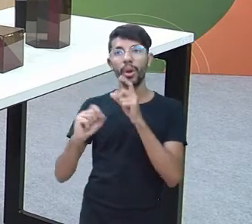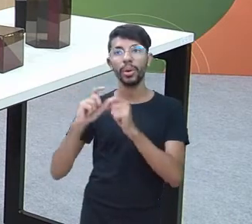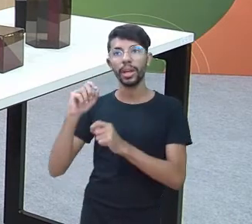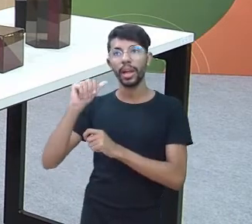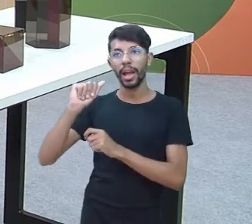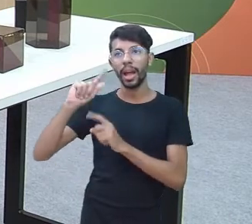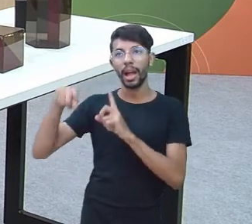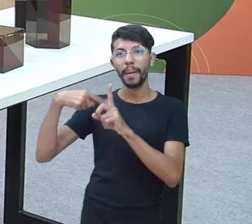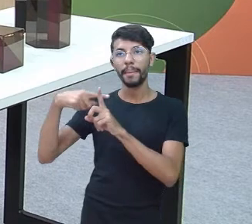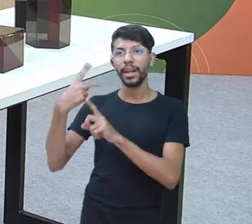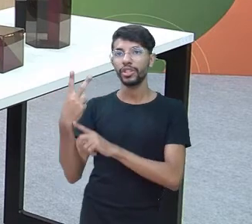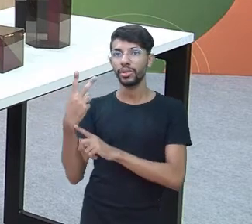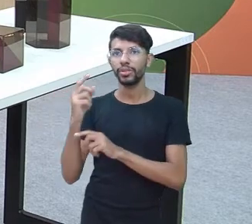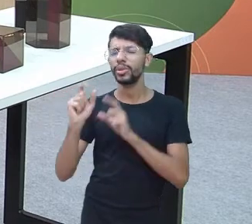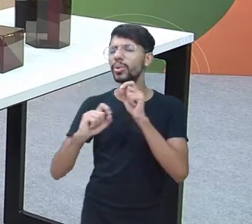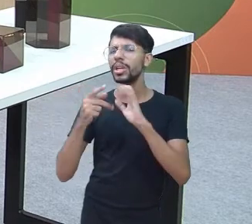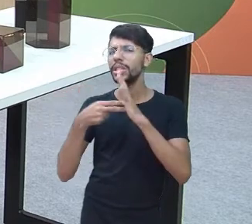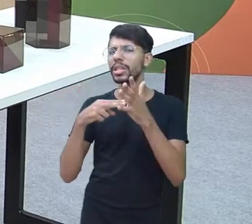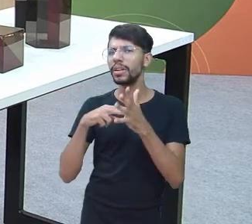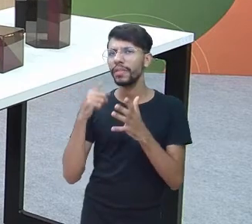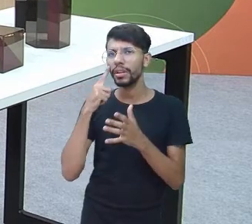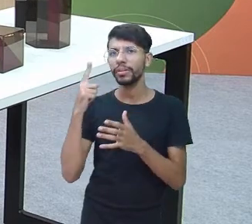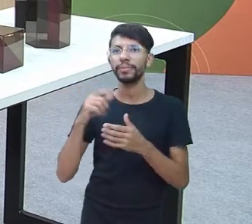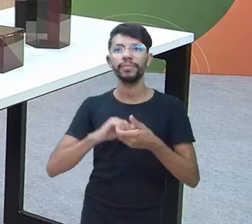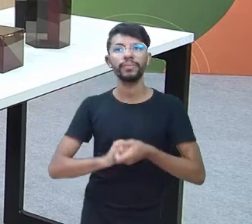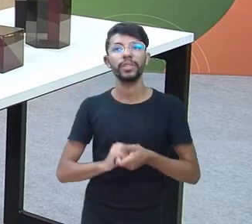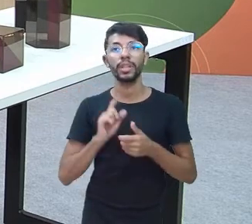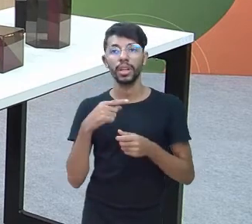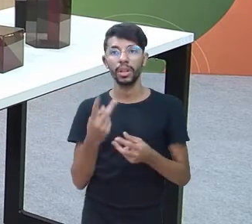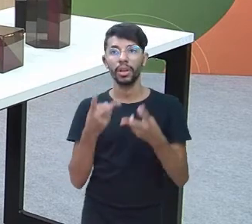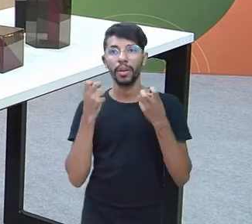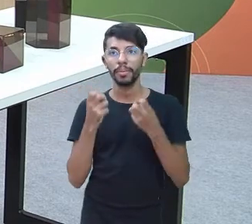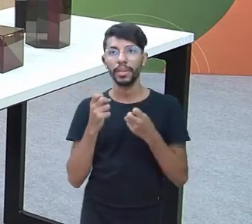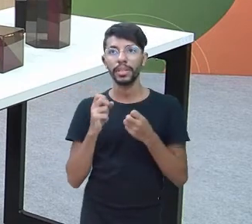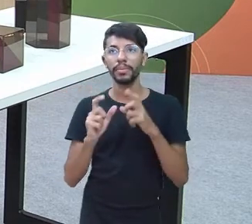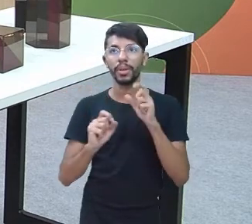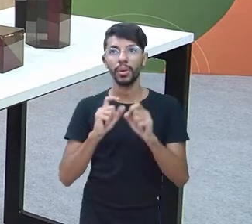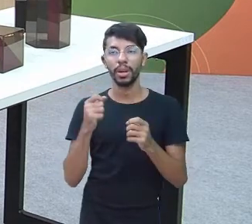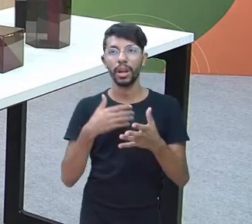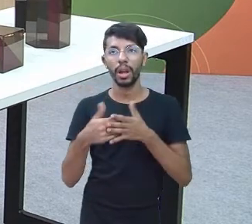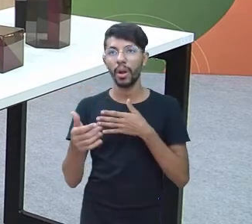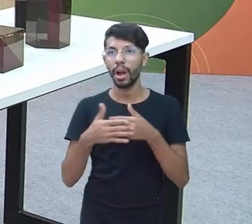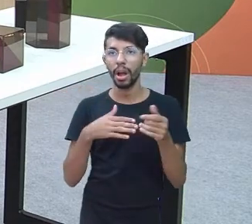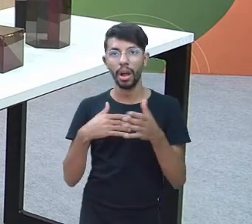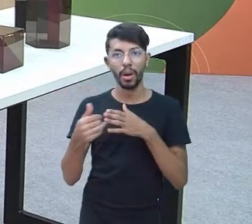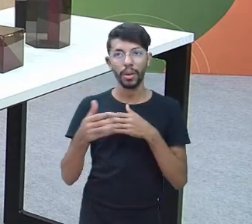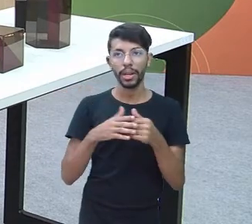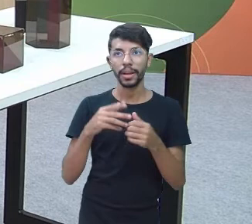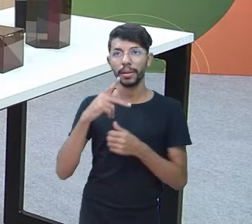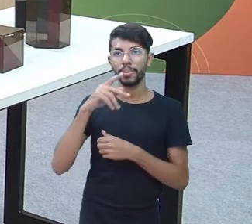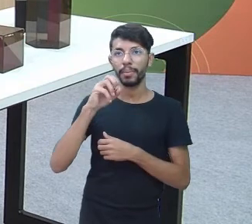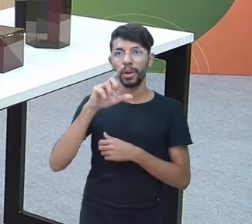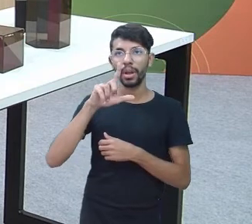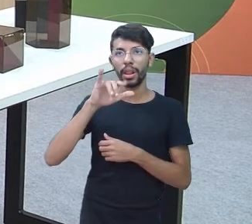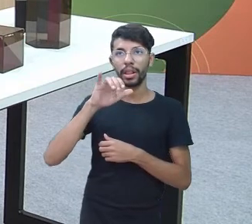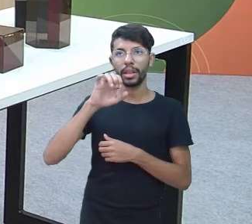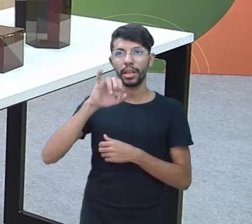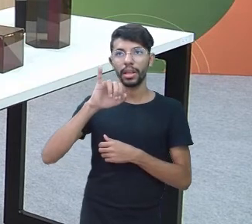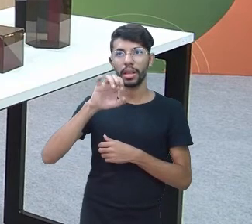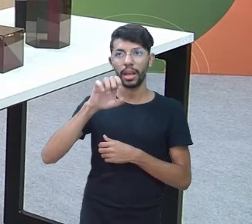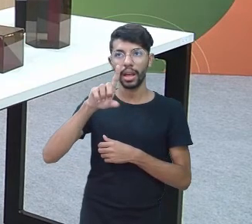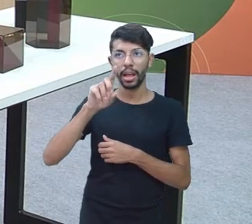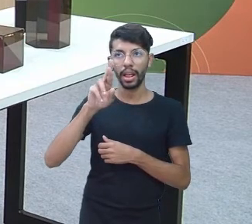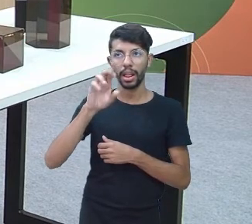isso significa? A gente vai observar que em qualquer poliedro que tenha essa característica de ser convexo, lembra do que isso